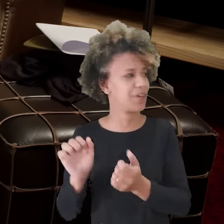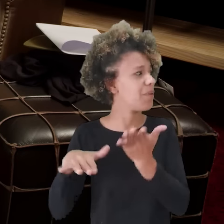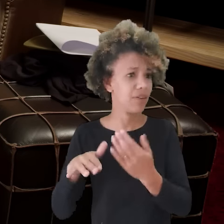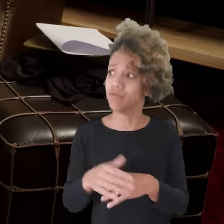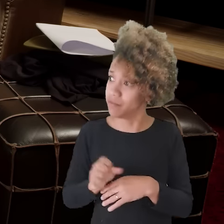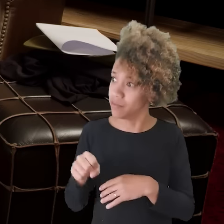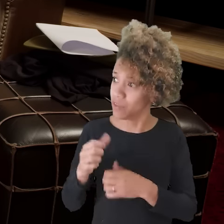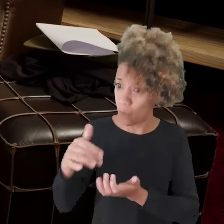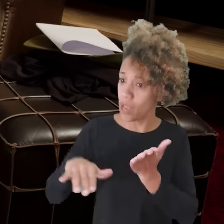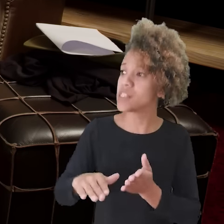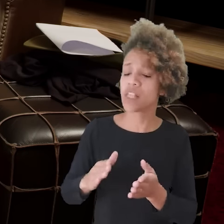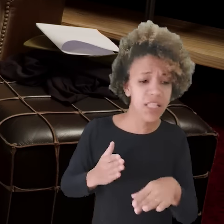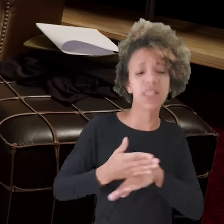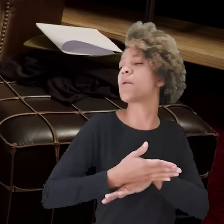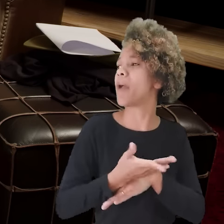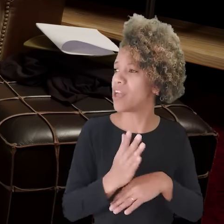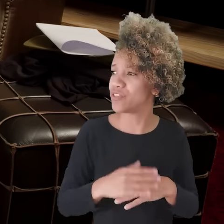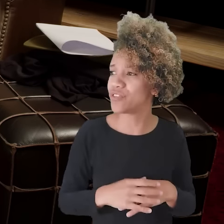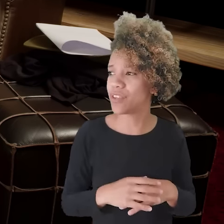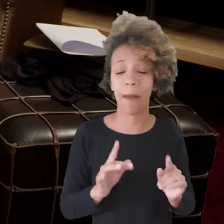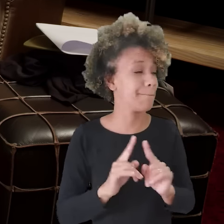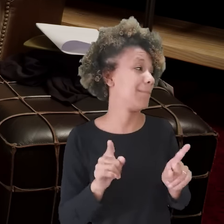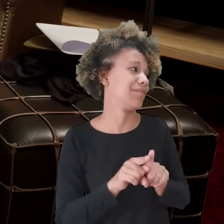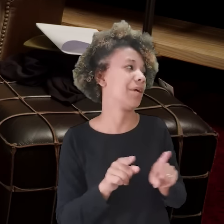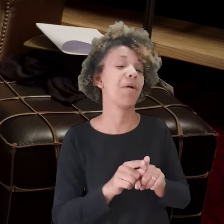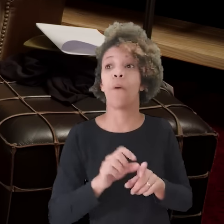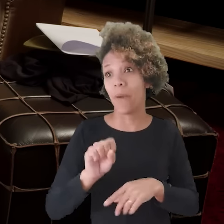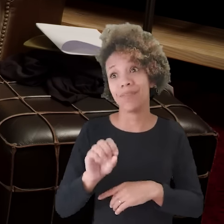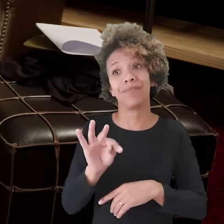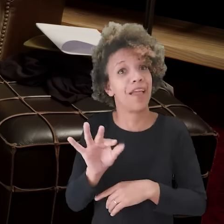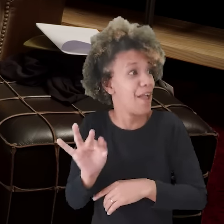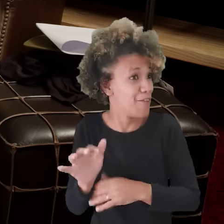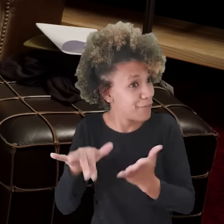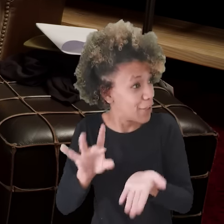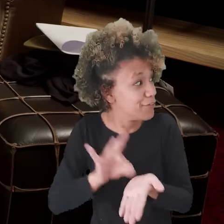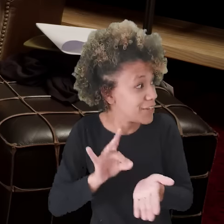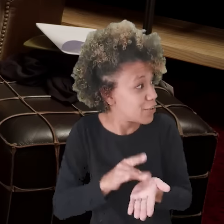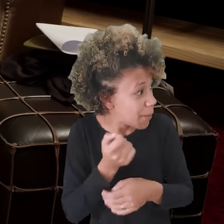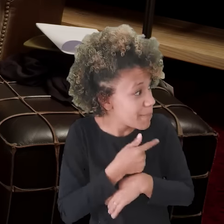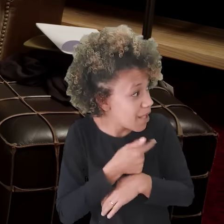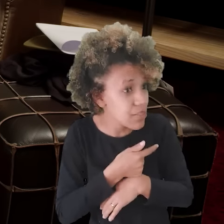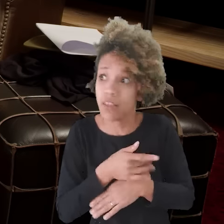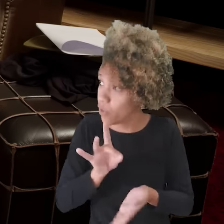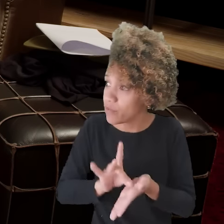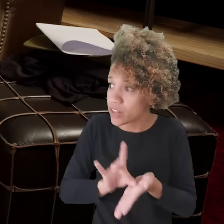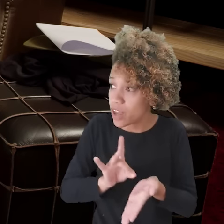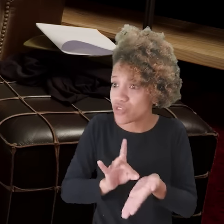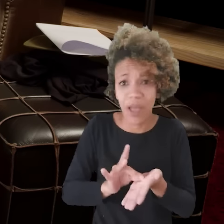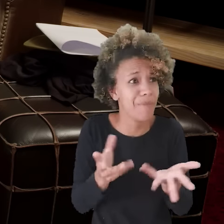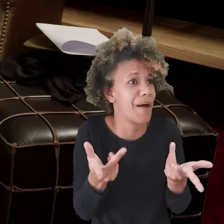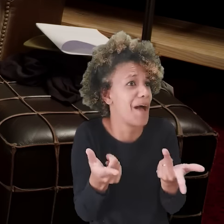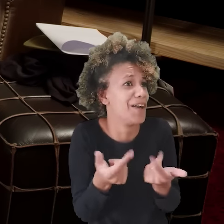STF mesmo disse o STF o STF no STF essa história é verdade que está fazendo uma piada